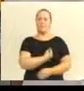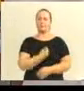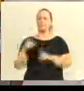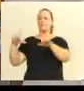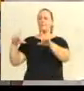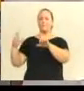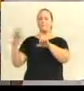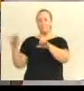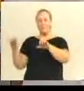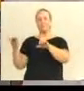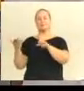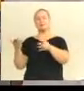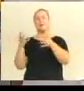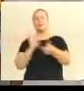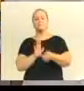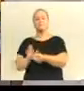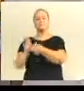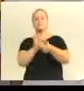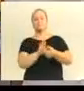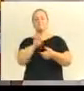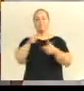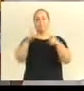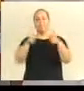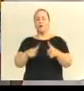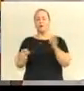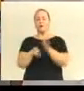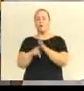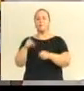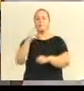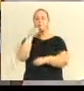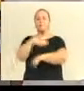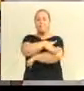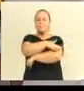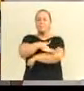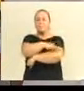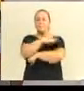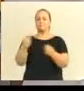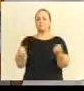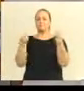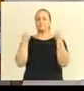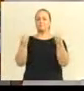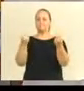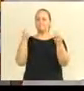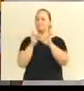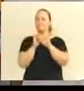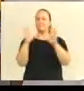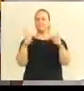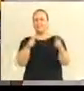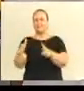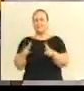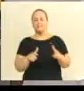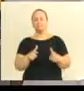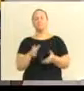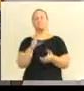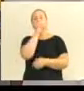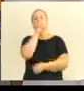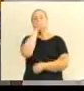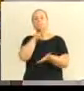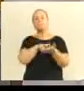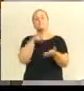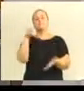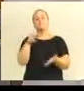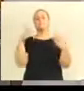ao ar livre no progresso na região do jardim jordão nós tivemos sábado pela manhã parabenizar a comunidade pela conquista onde quero destacar o